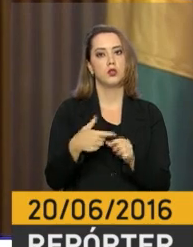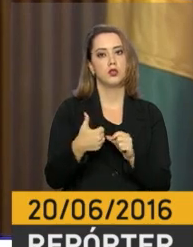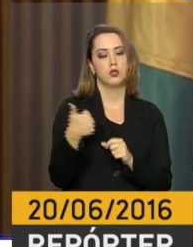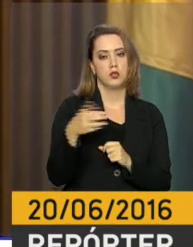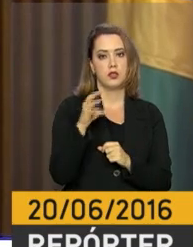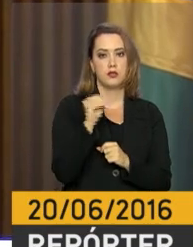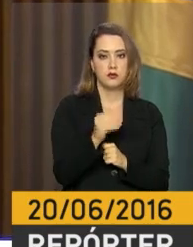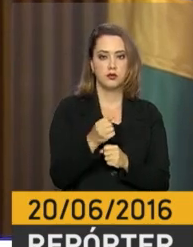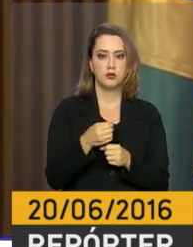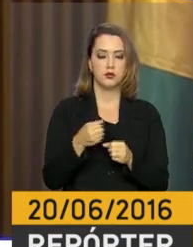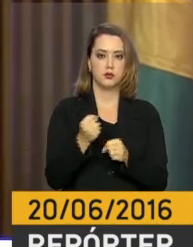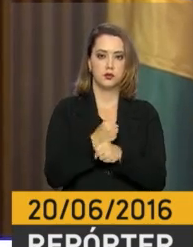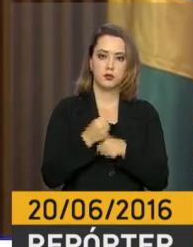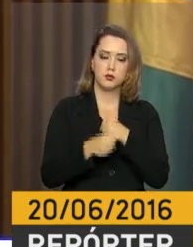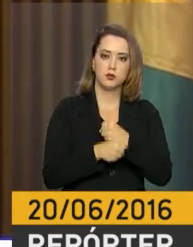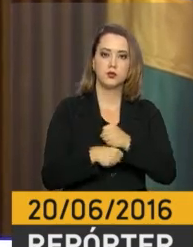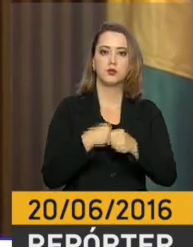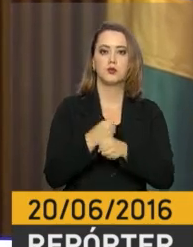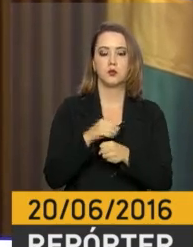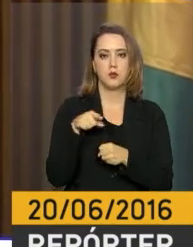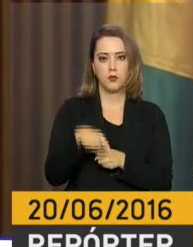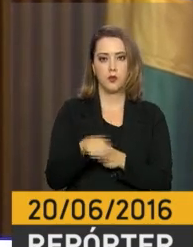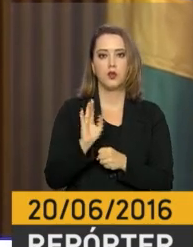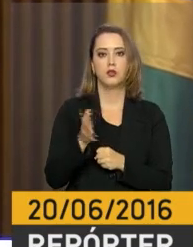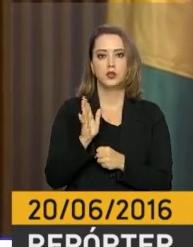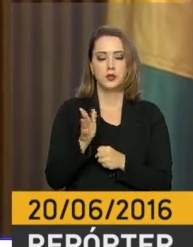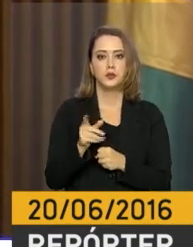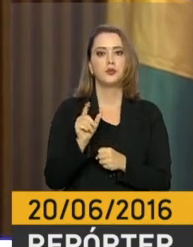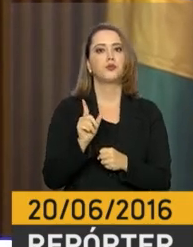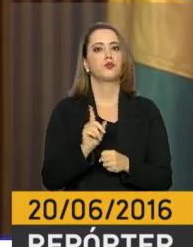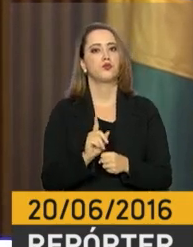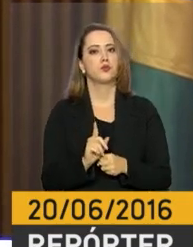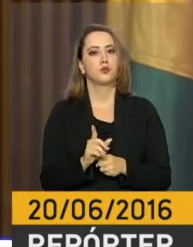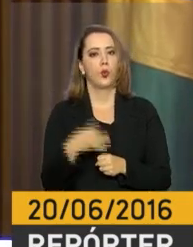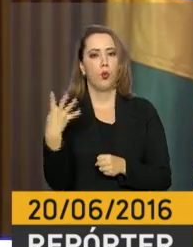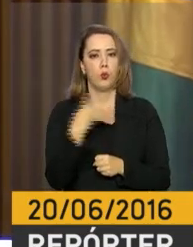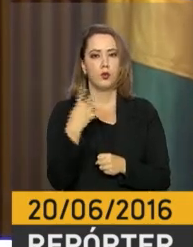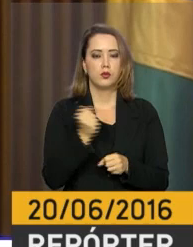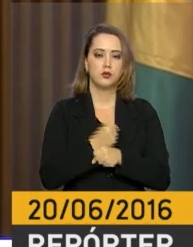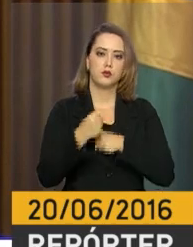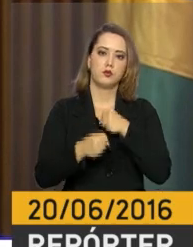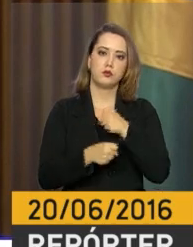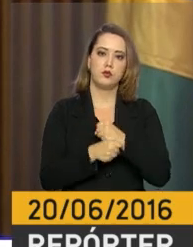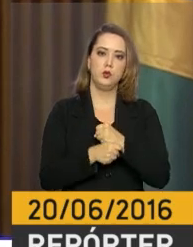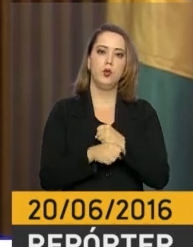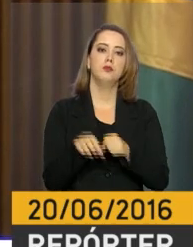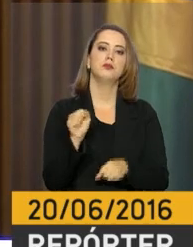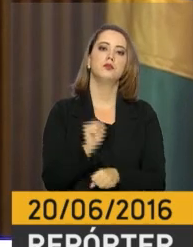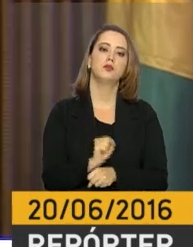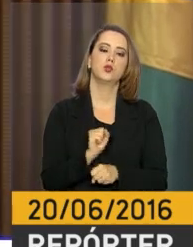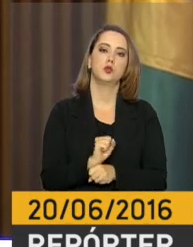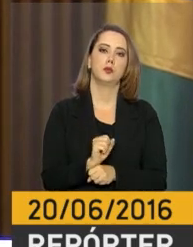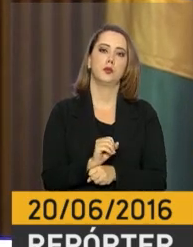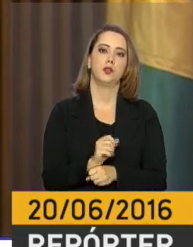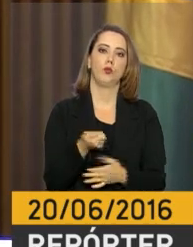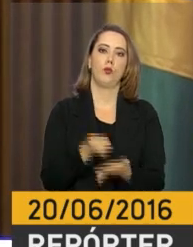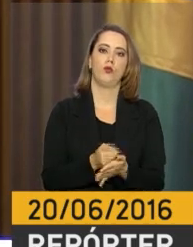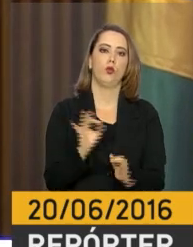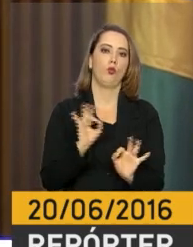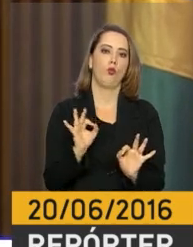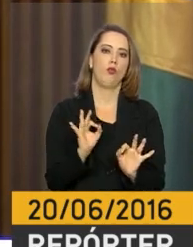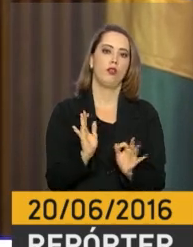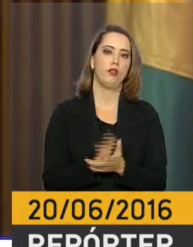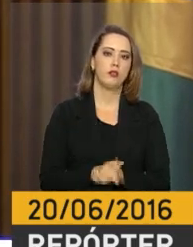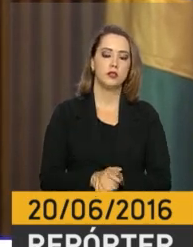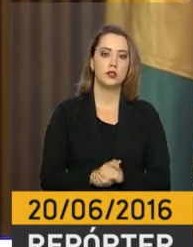anos a partir do termo aditivo naturalmente sendo 4 anos eh de carência e